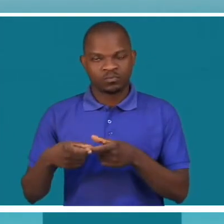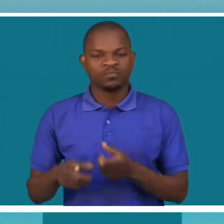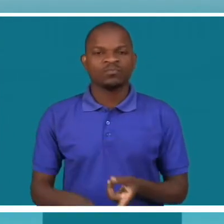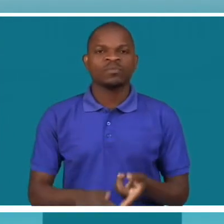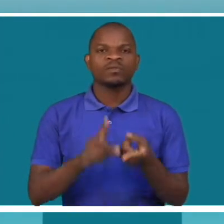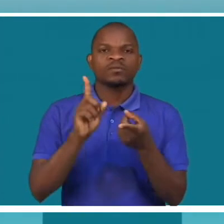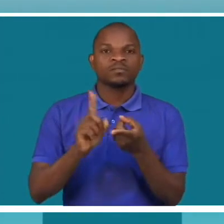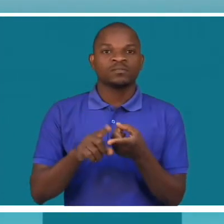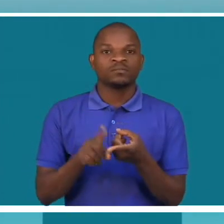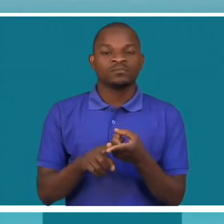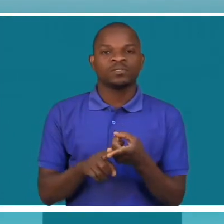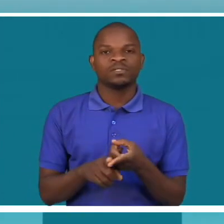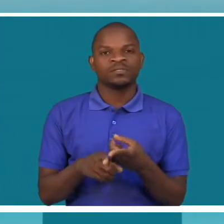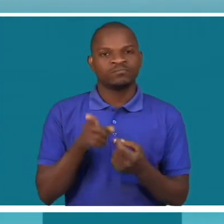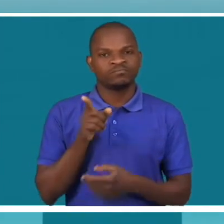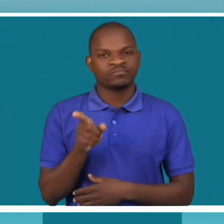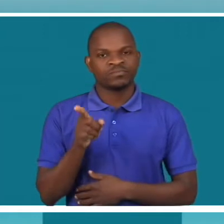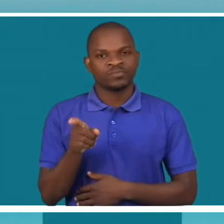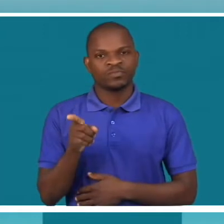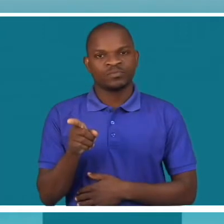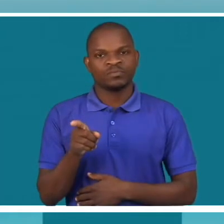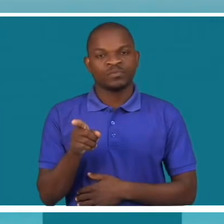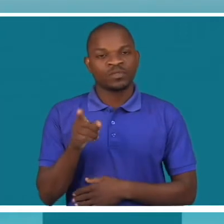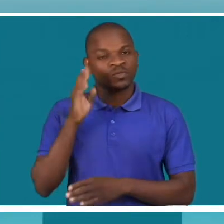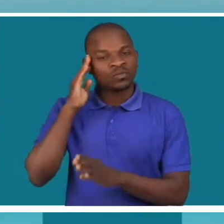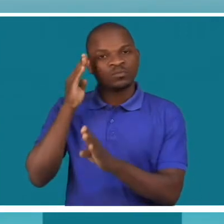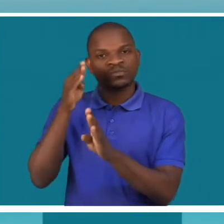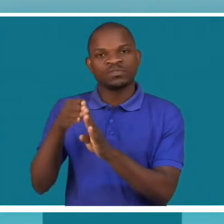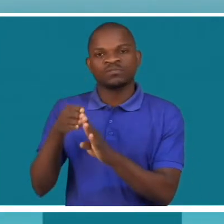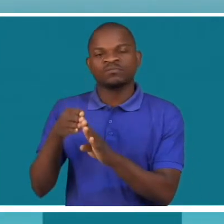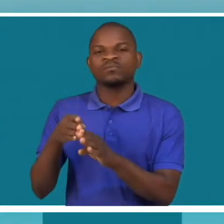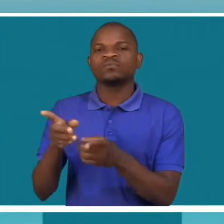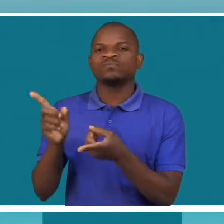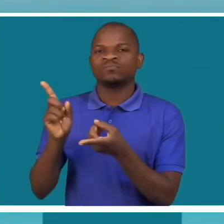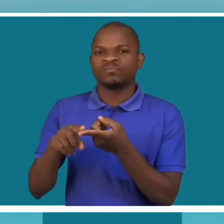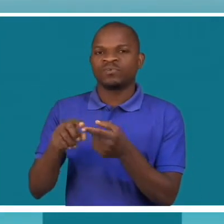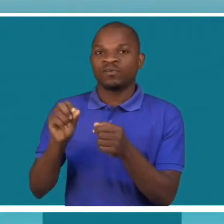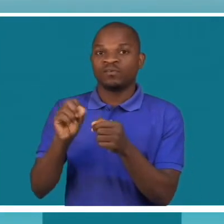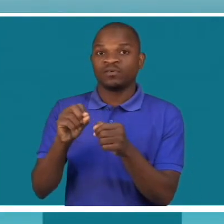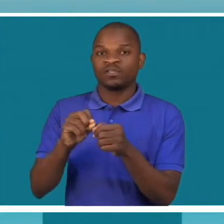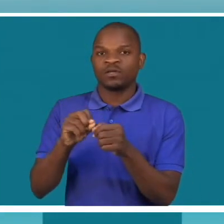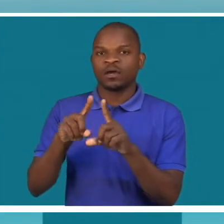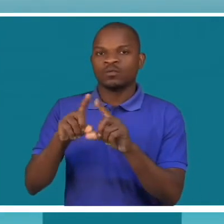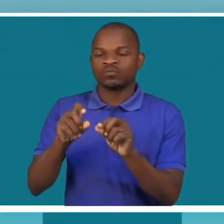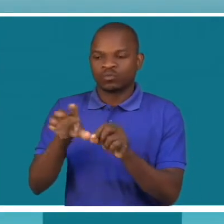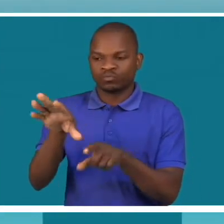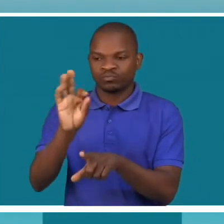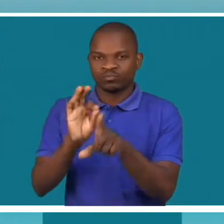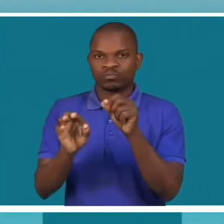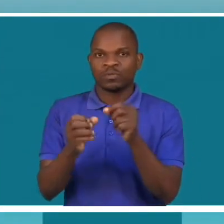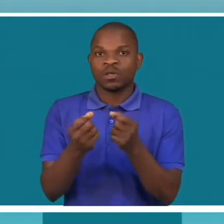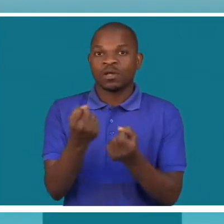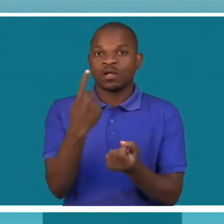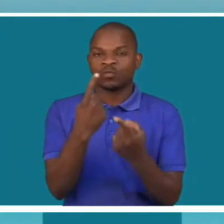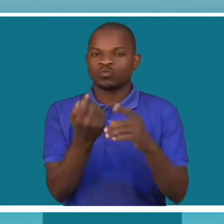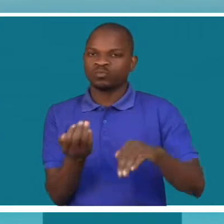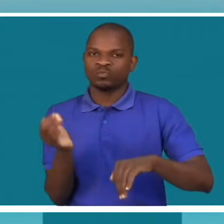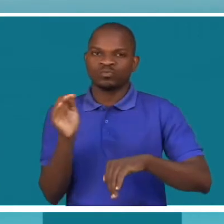a partir desta intenção também fazermos a captação de talentos.